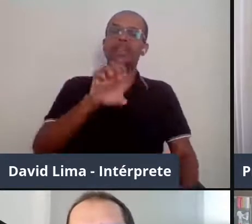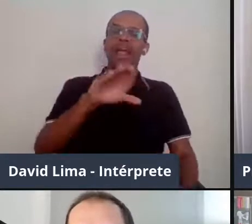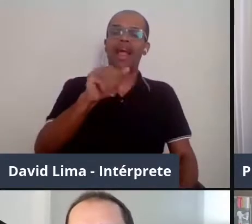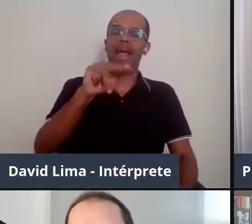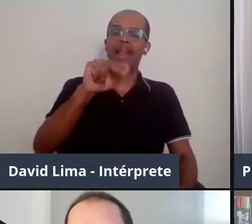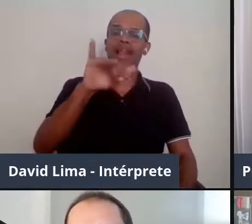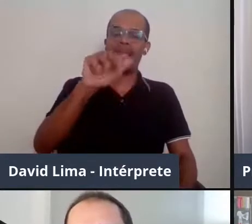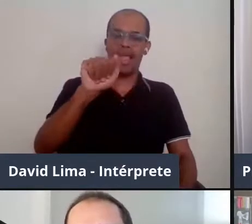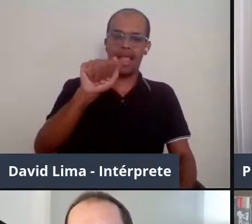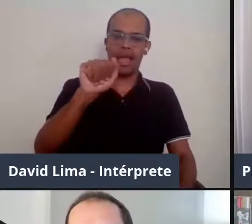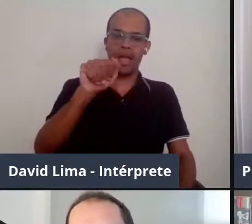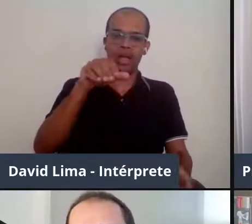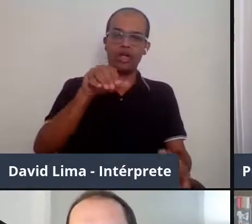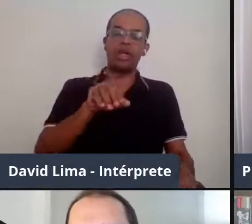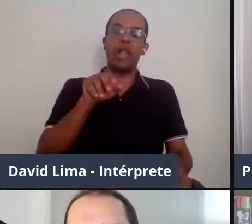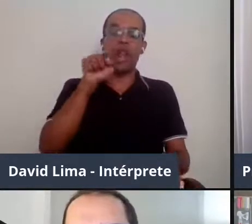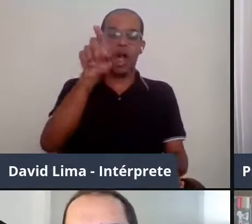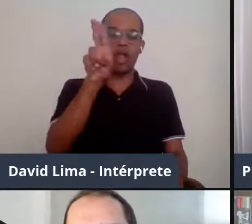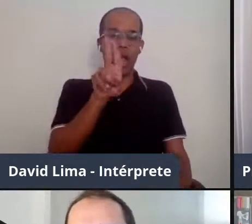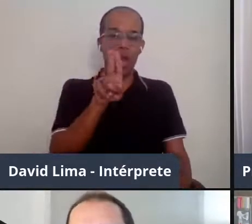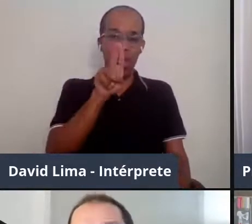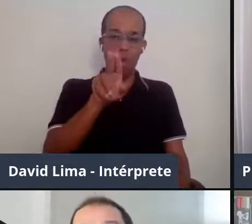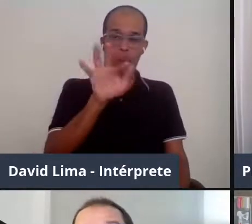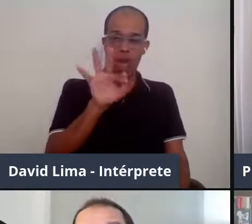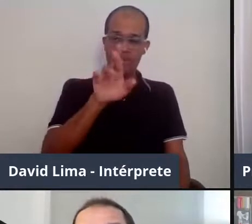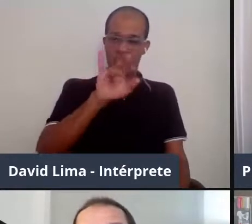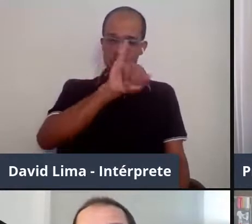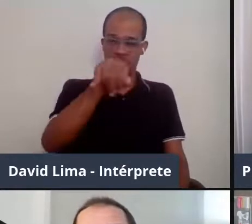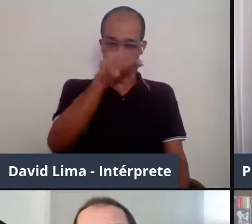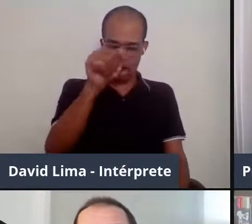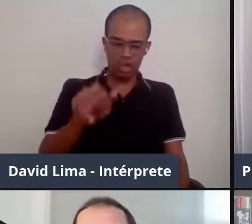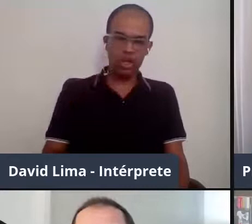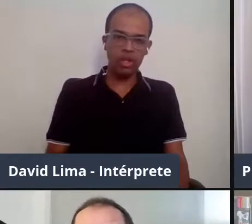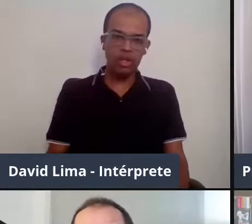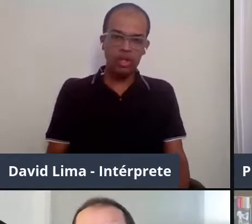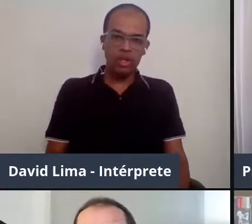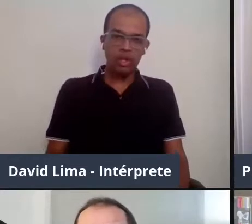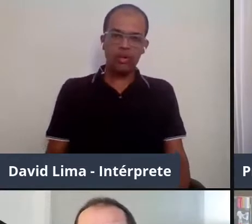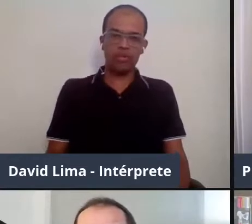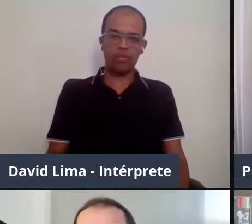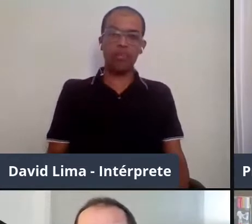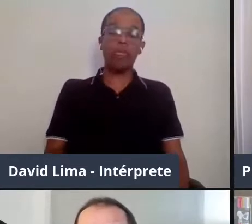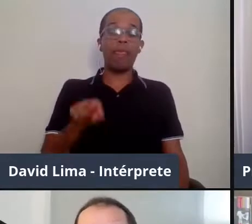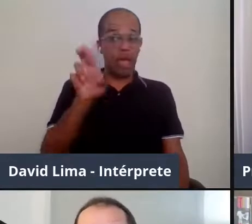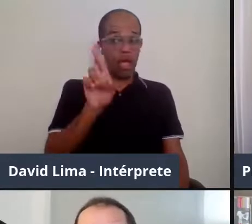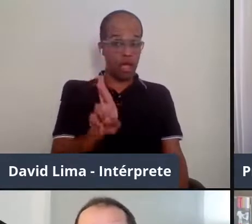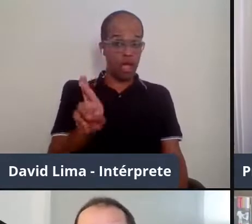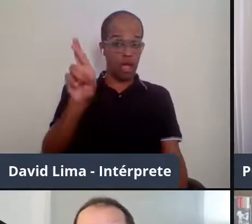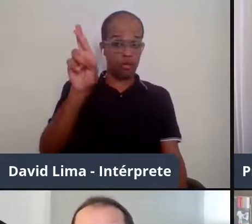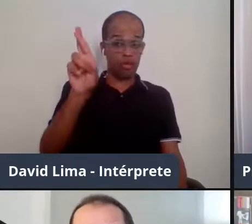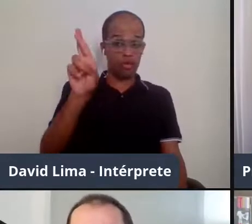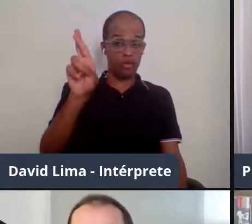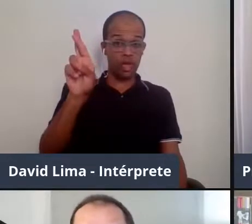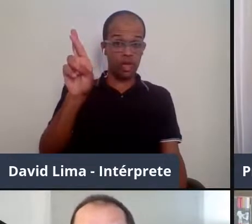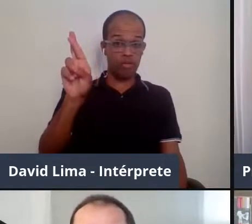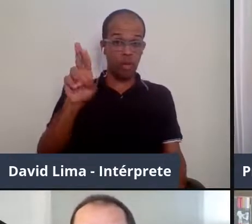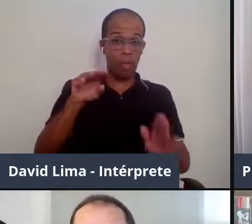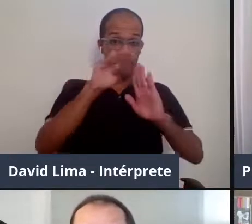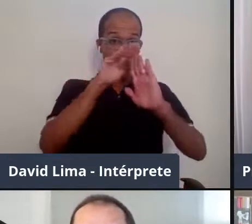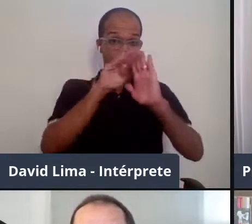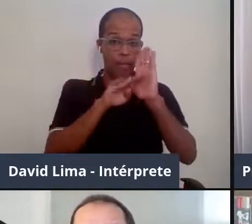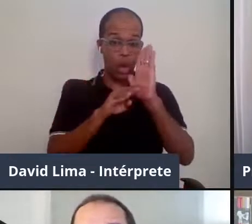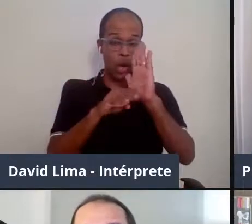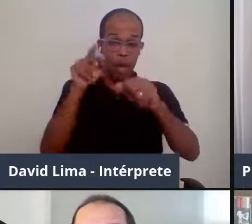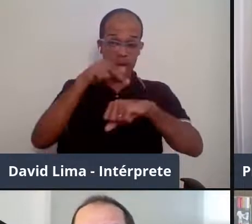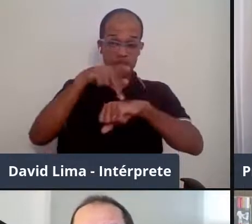Ciências Humanas da UFRJ, com a professora Liliane Puget, e era responsável tanto pelos programas de pós-graduação